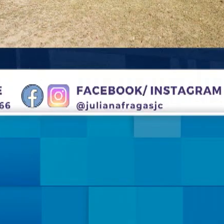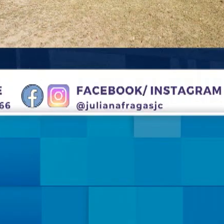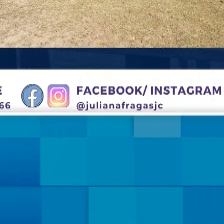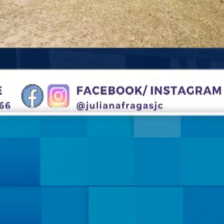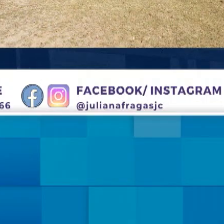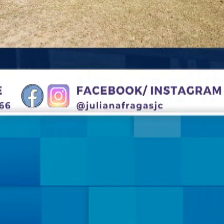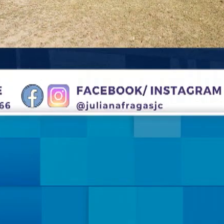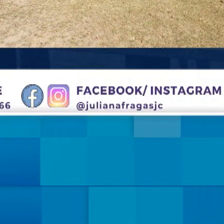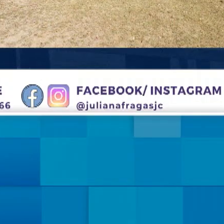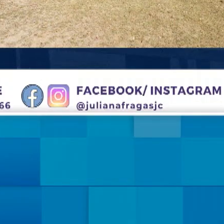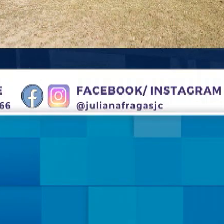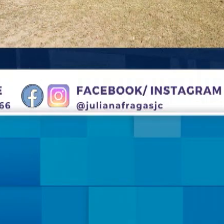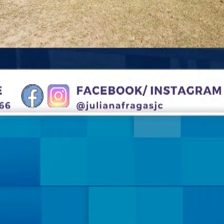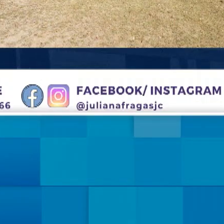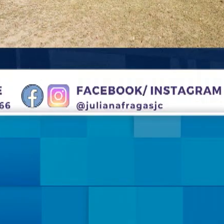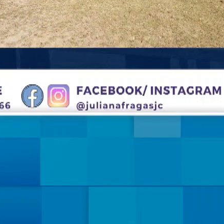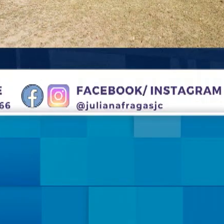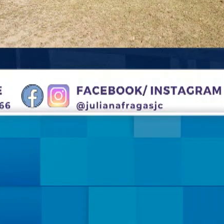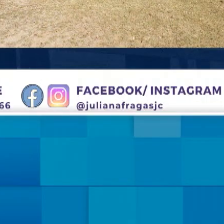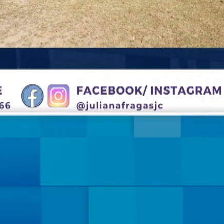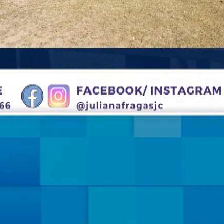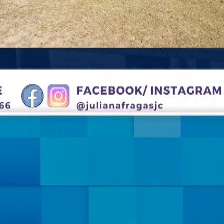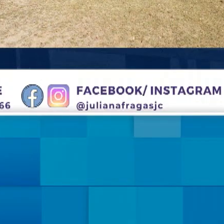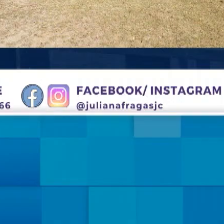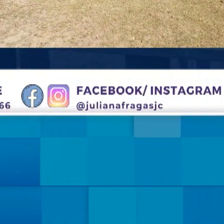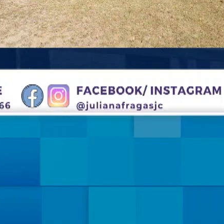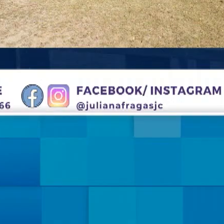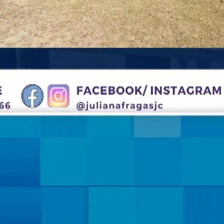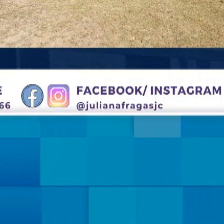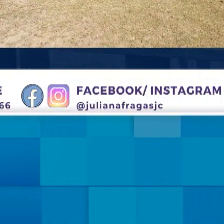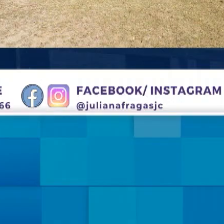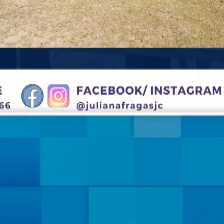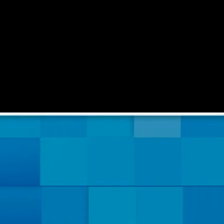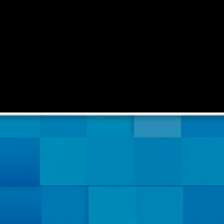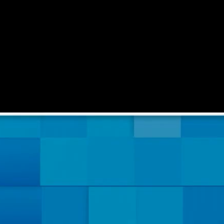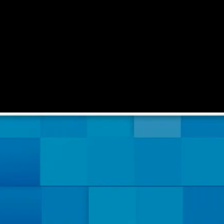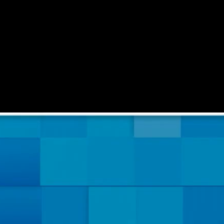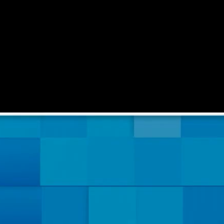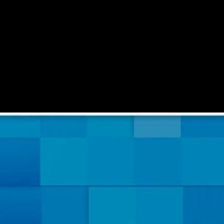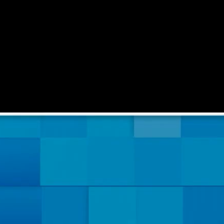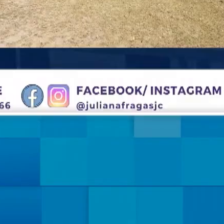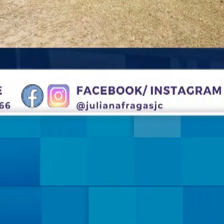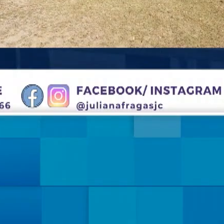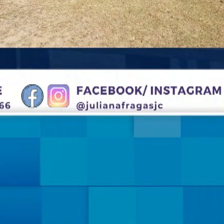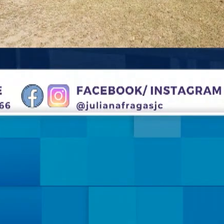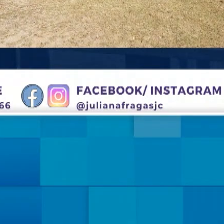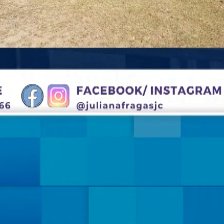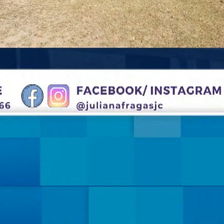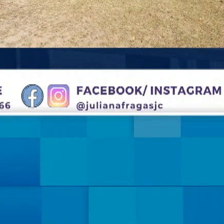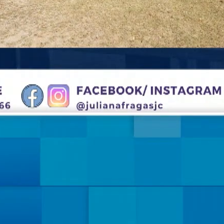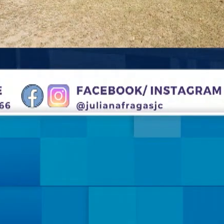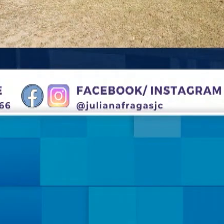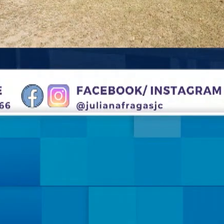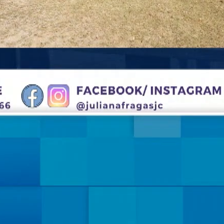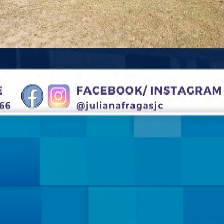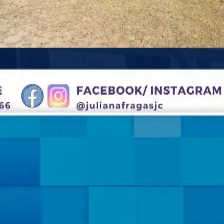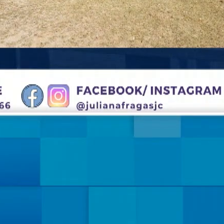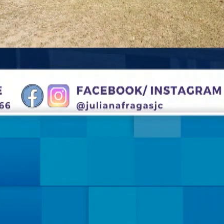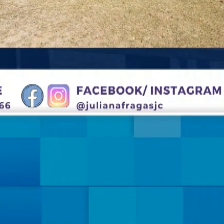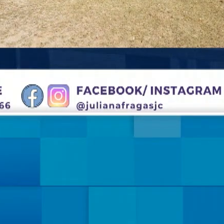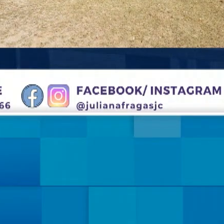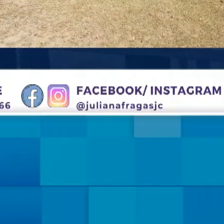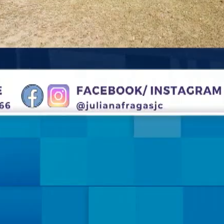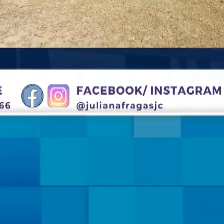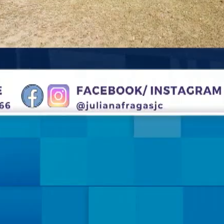futebol society lá no Coqueiro, que os meninos têm pedido 1 metro a mais, para tantas